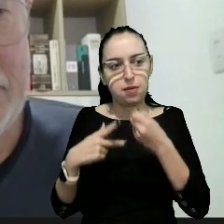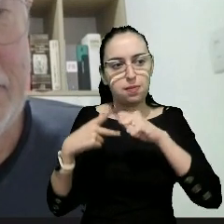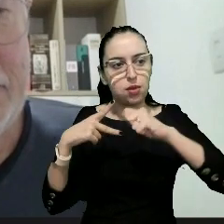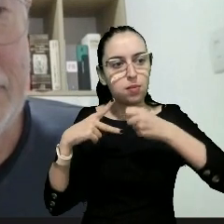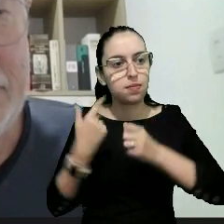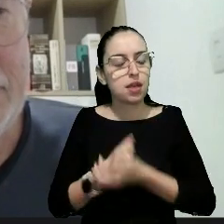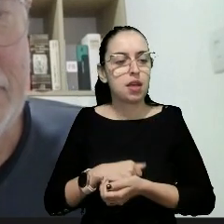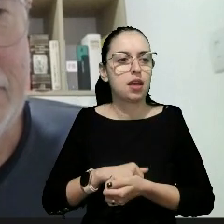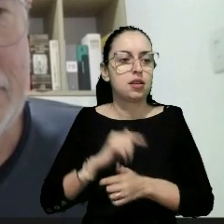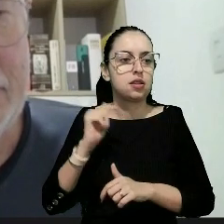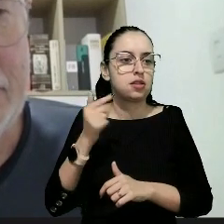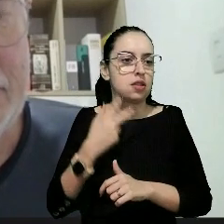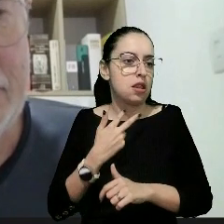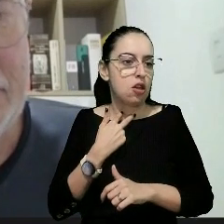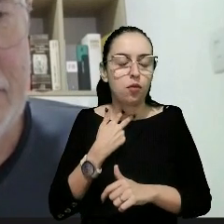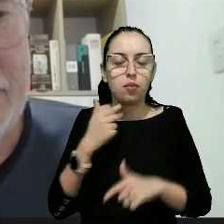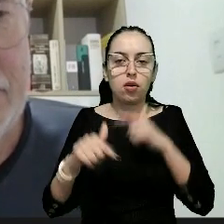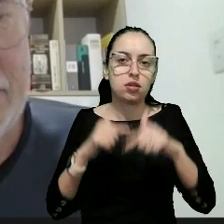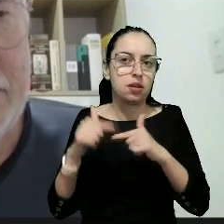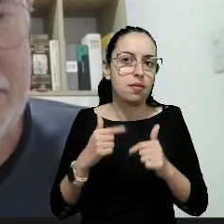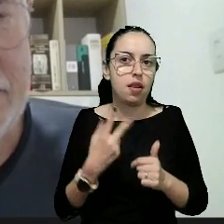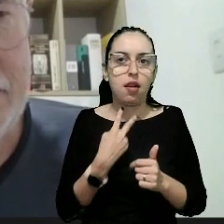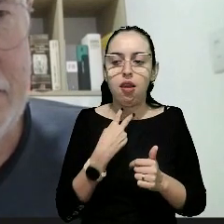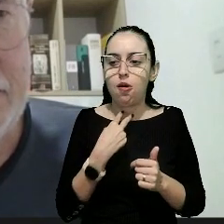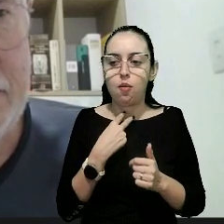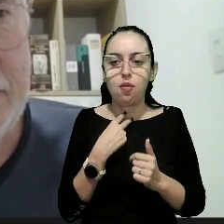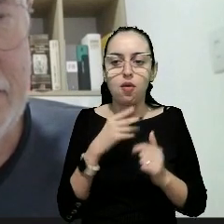Eu tenho, Marisa,